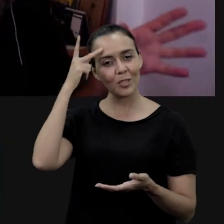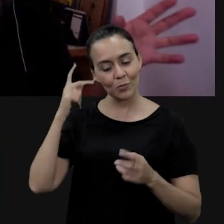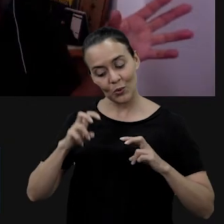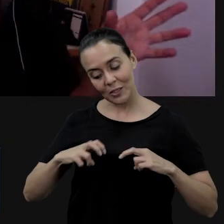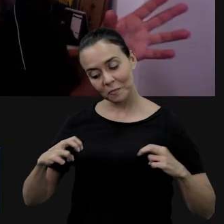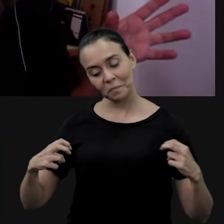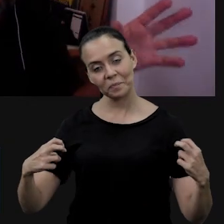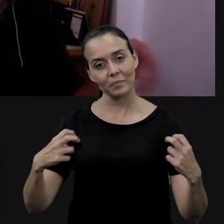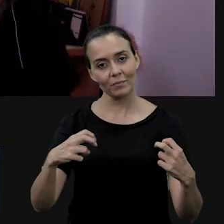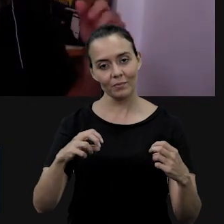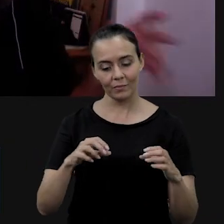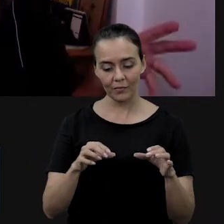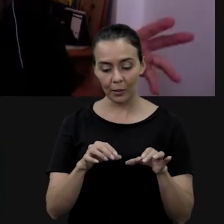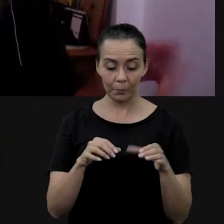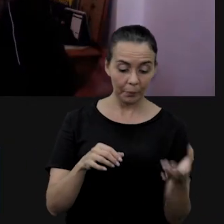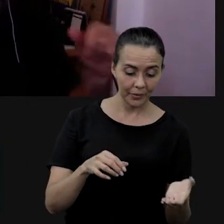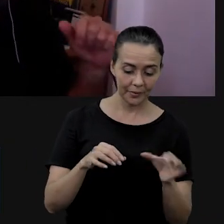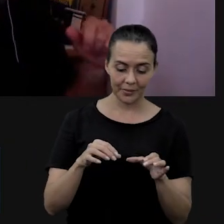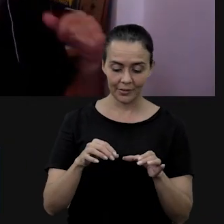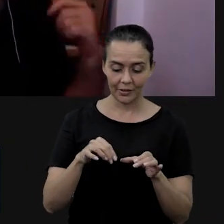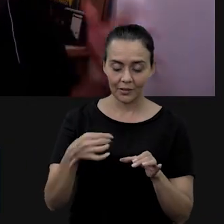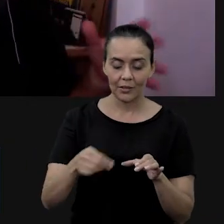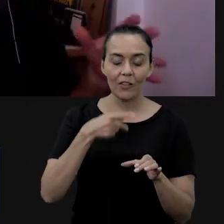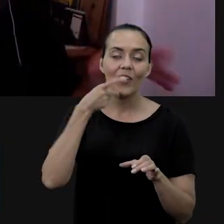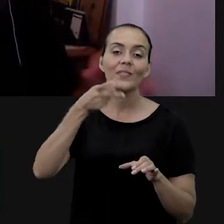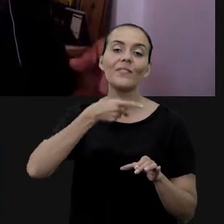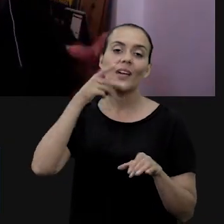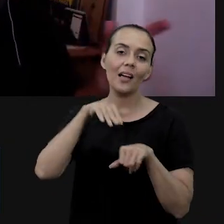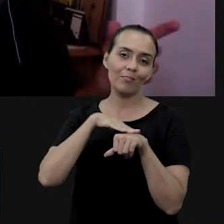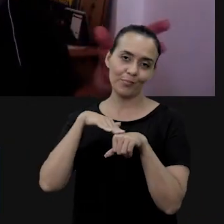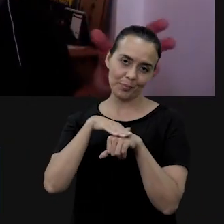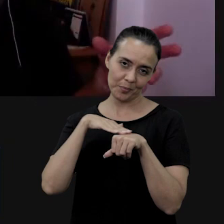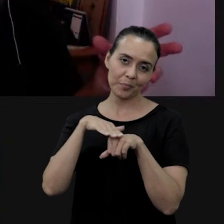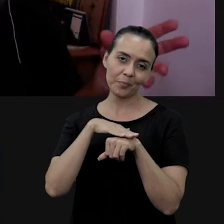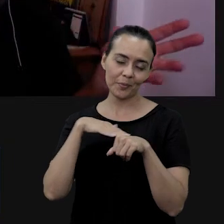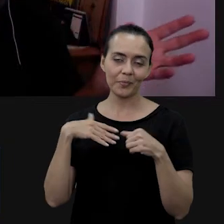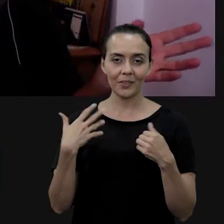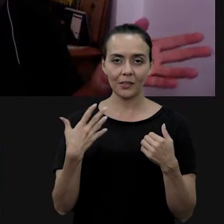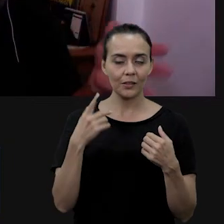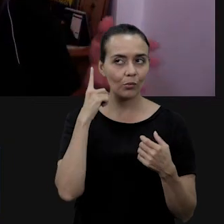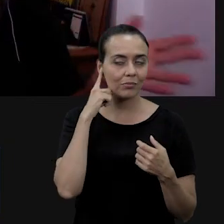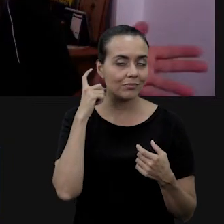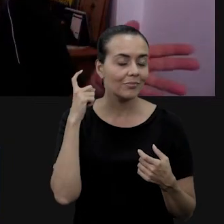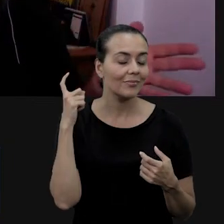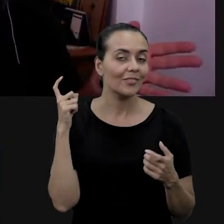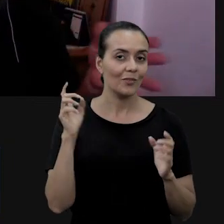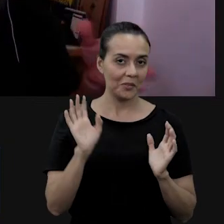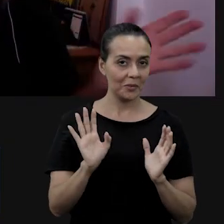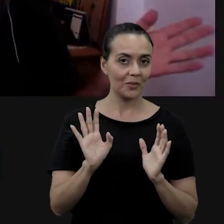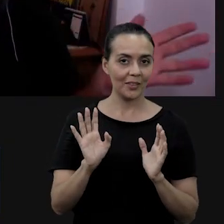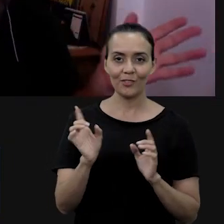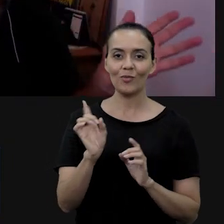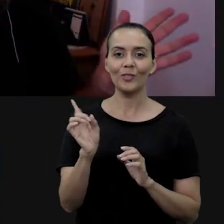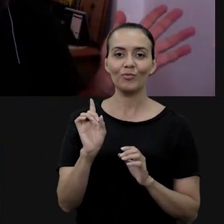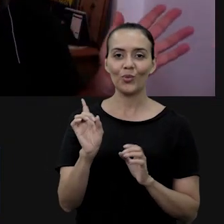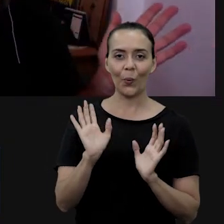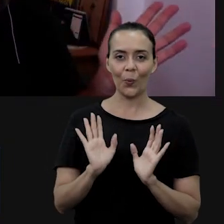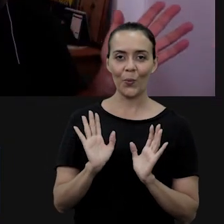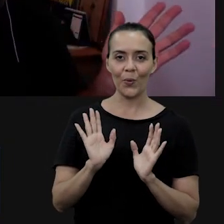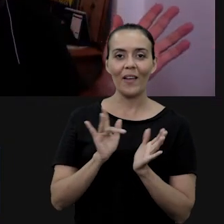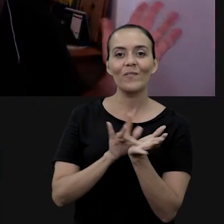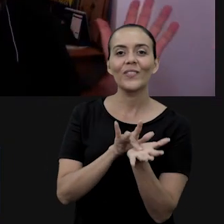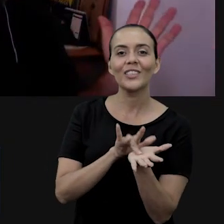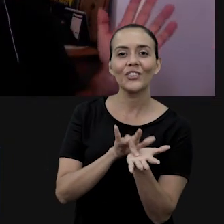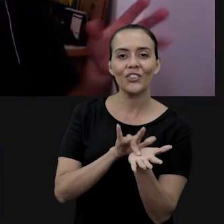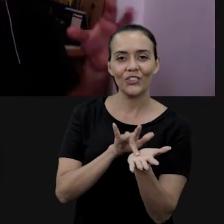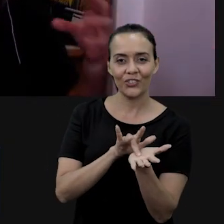ali tomando café, derrubando a xícara, falando alto, e que o que eu estou mostrando não foi encenado, vamos